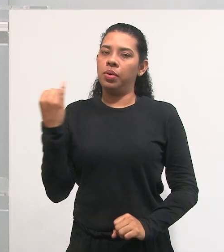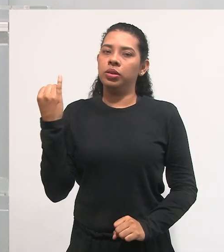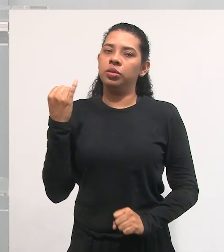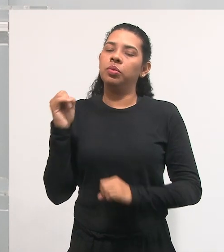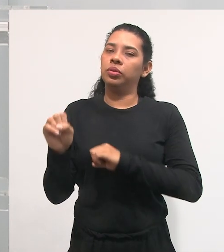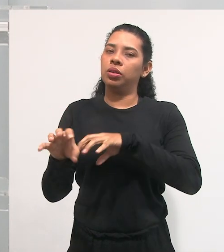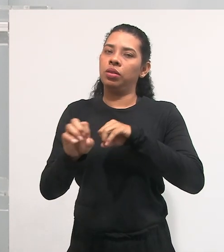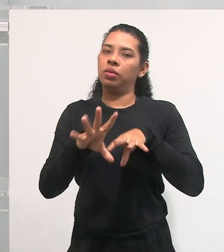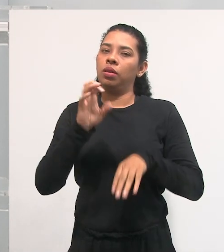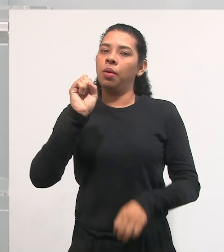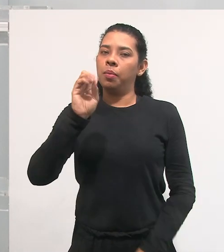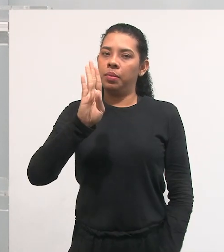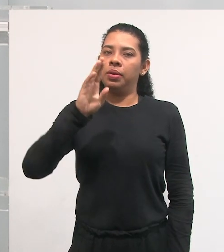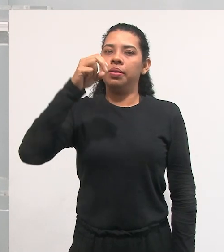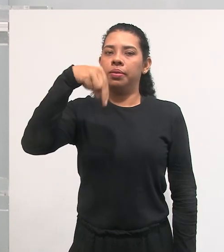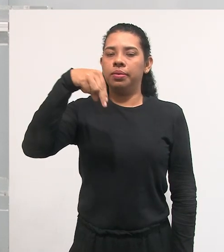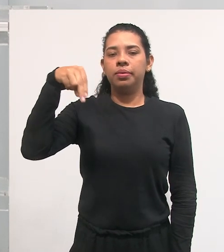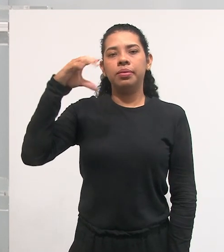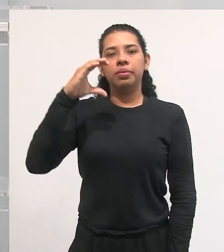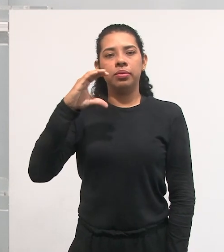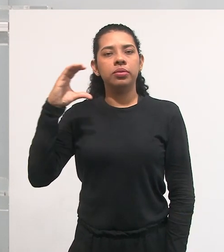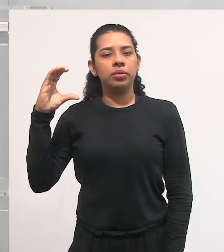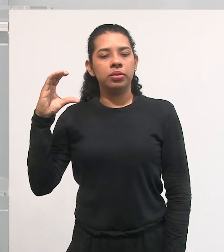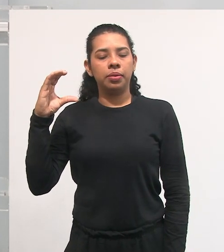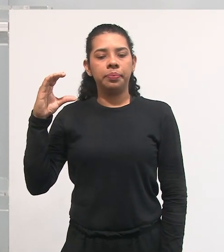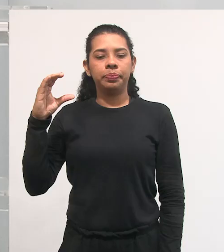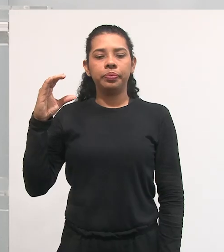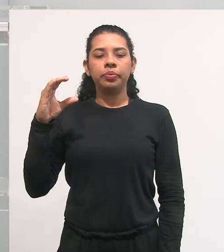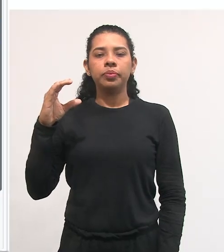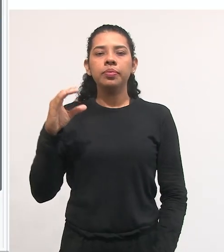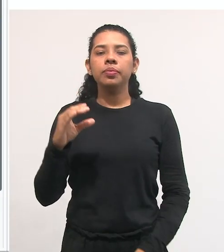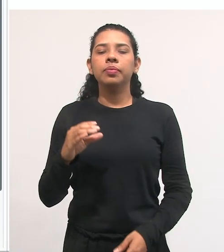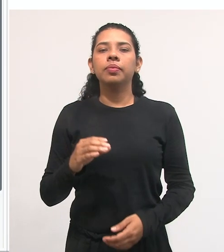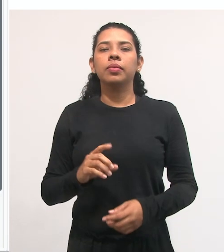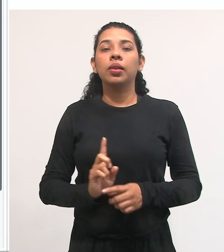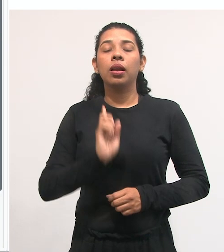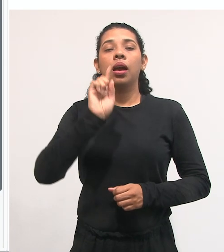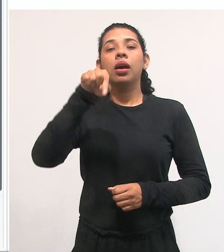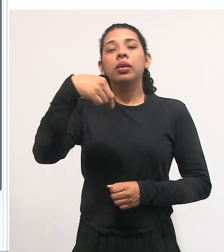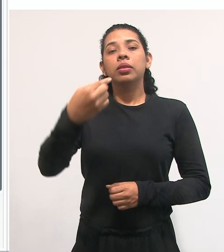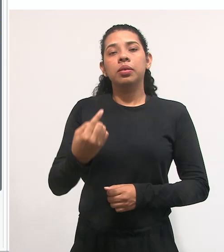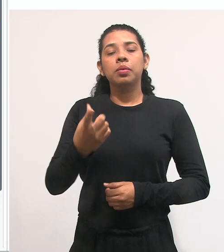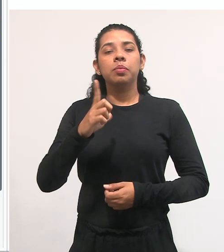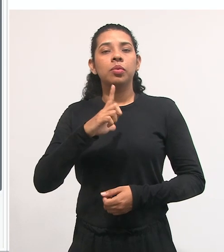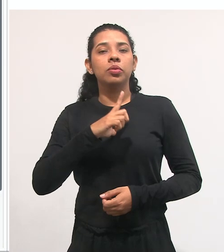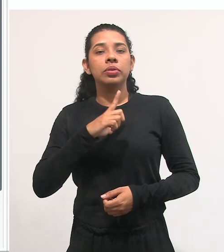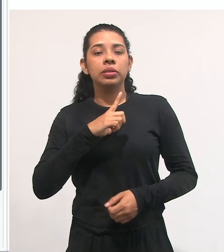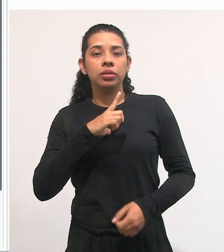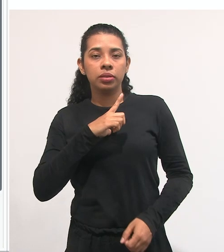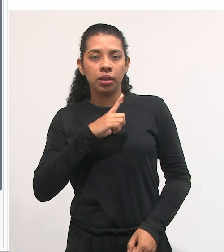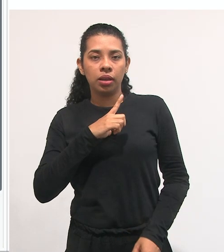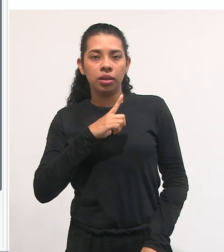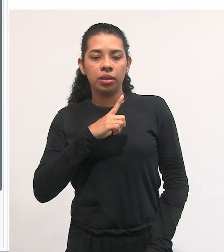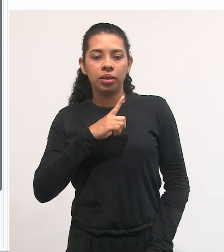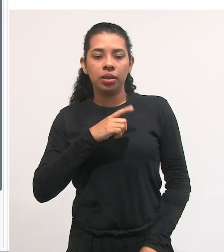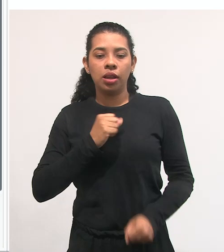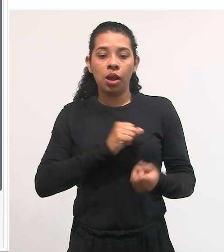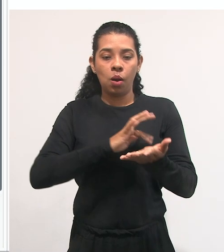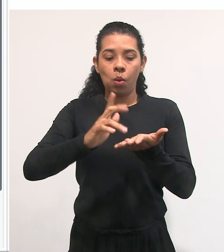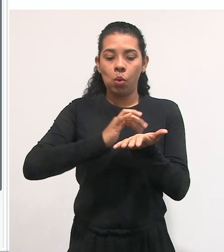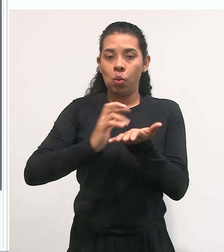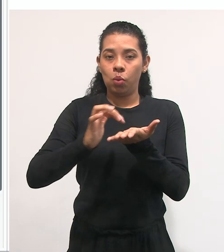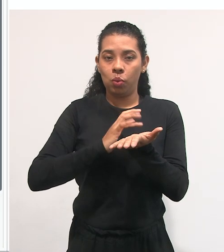essenciais. Então, os eixos são definidos lá na BNCC. Depois, eu tenho as